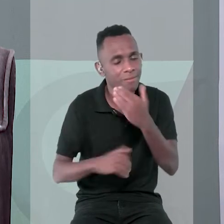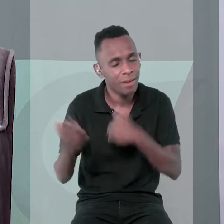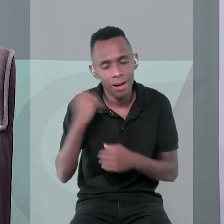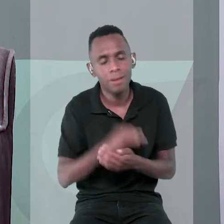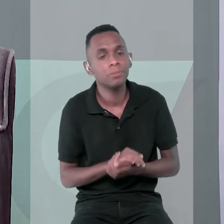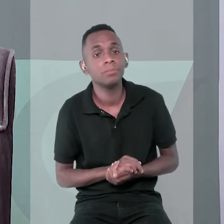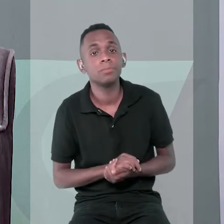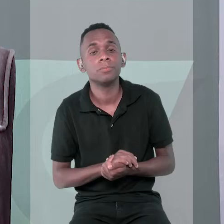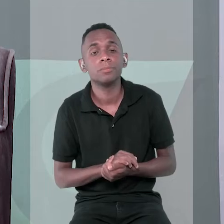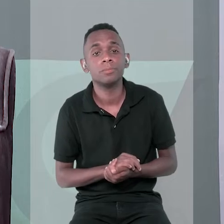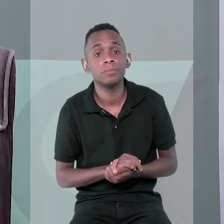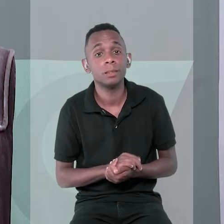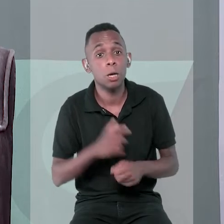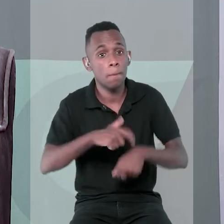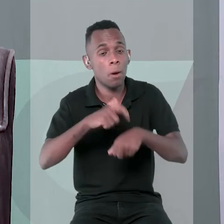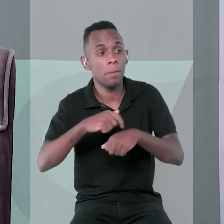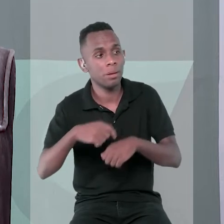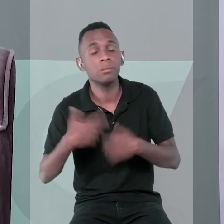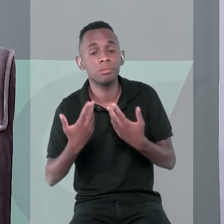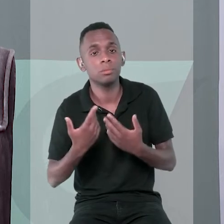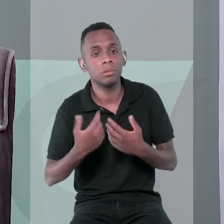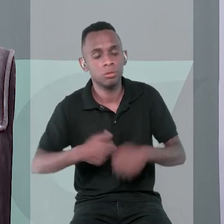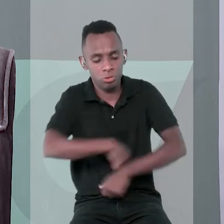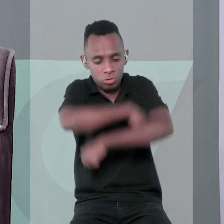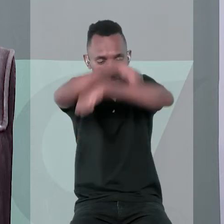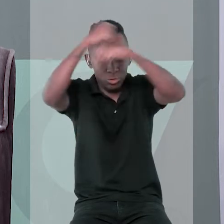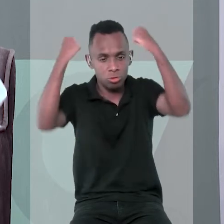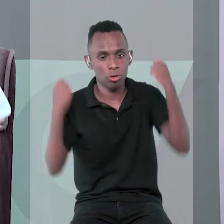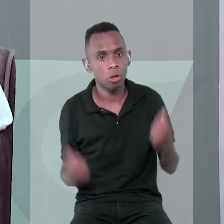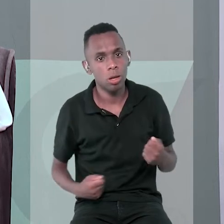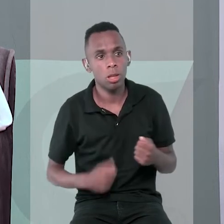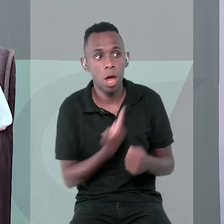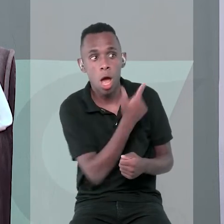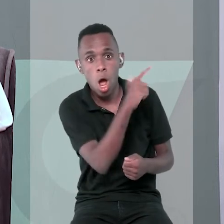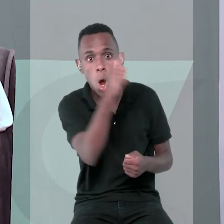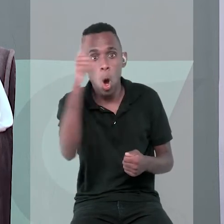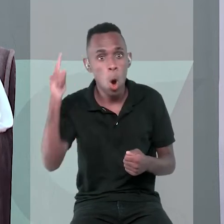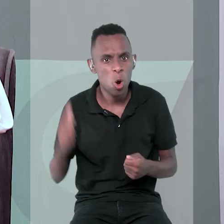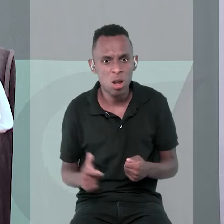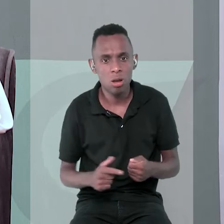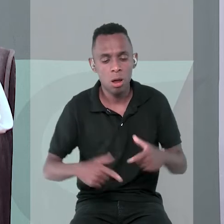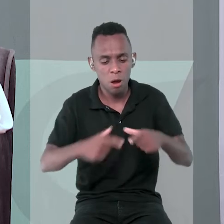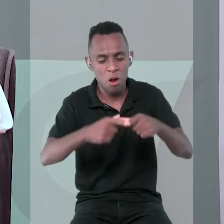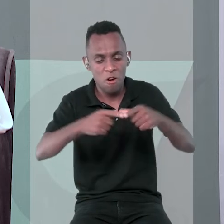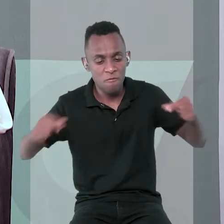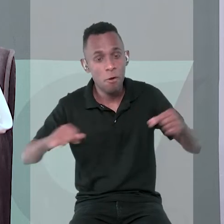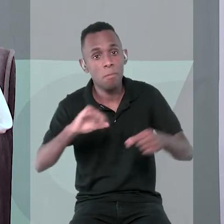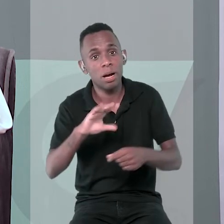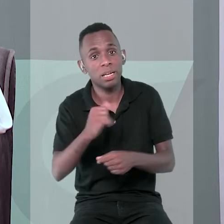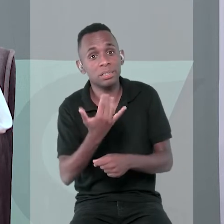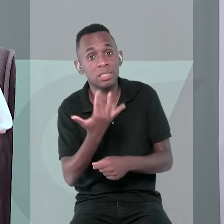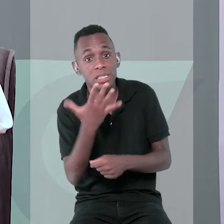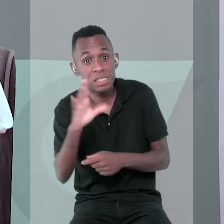tal. Aí, na hora que eles se animam, tiram a roupa, chegam as outras, com folha de cansanção,